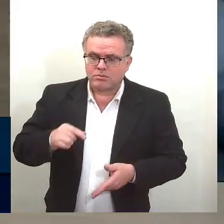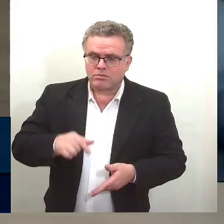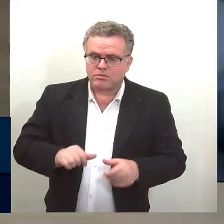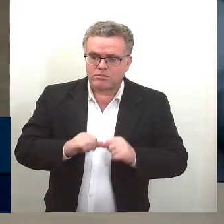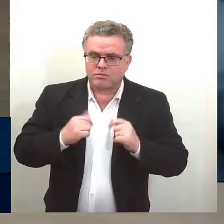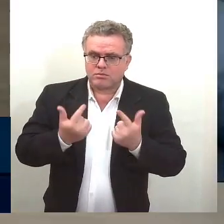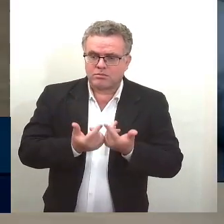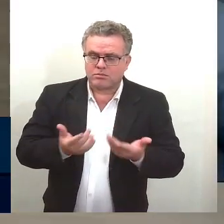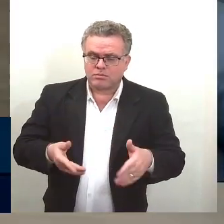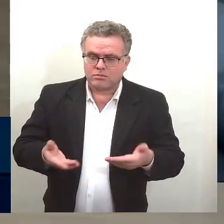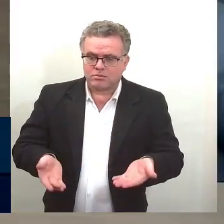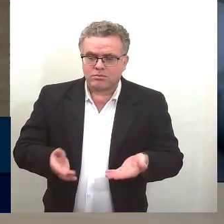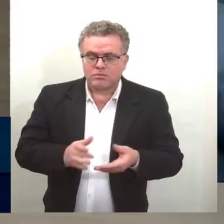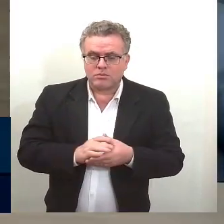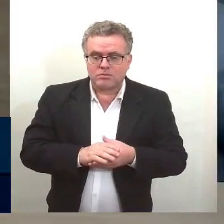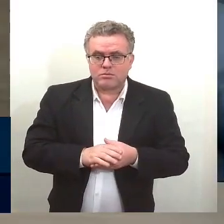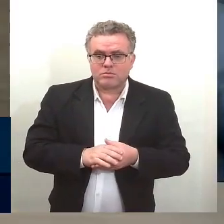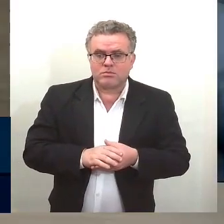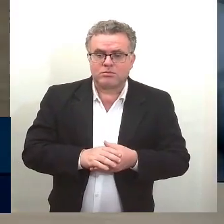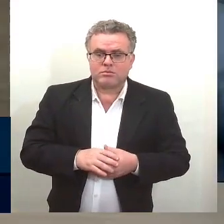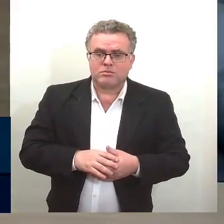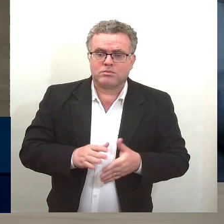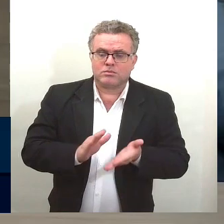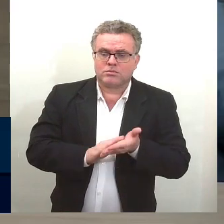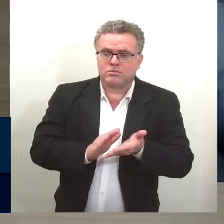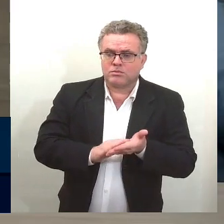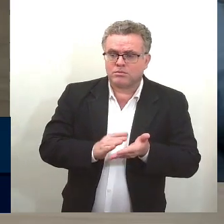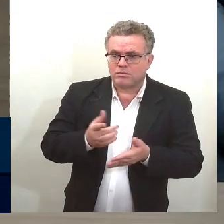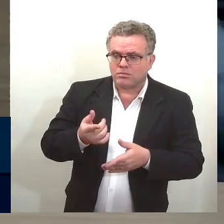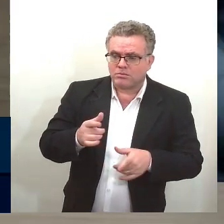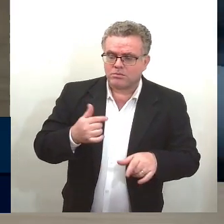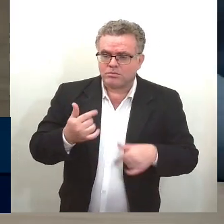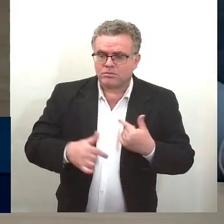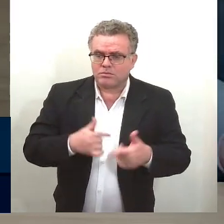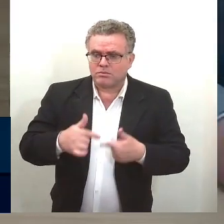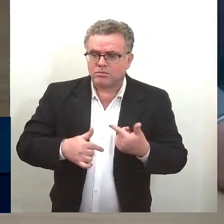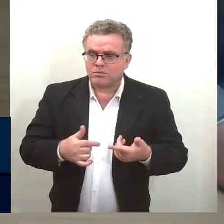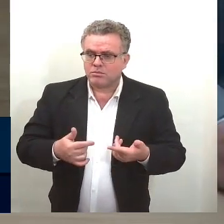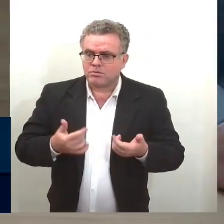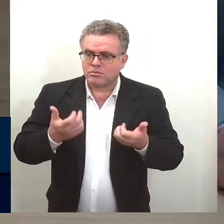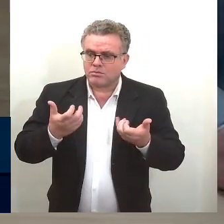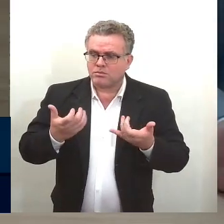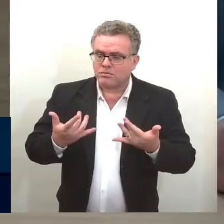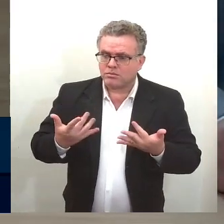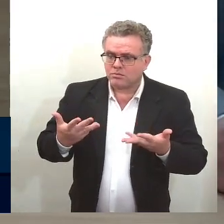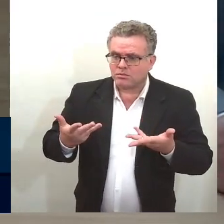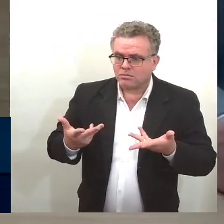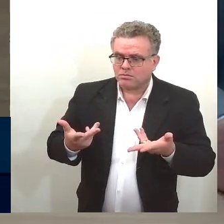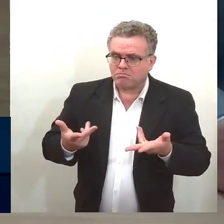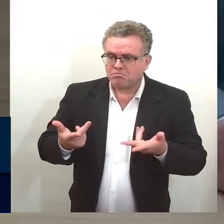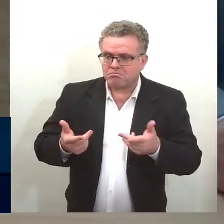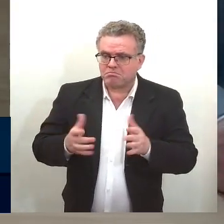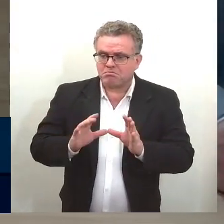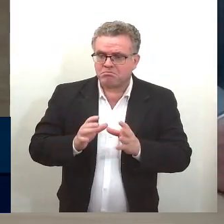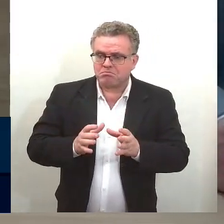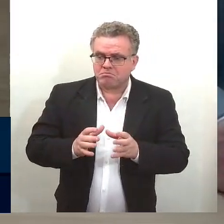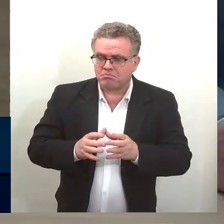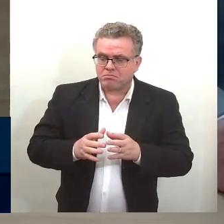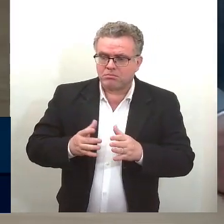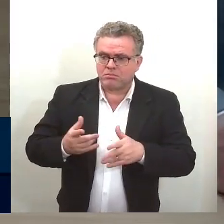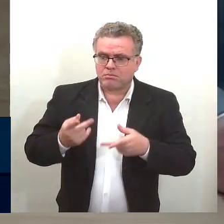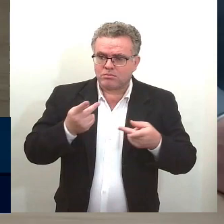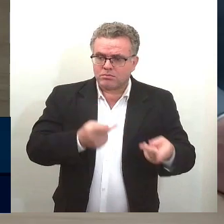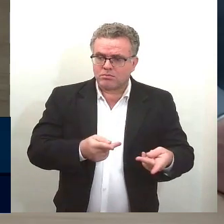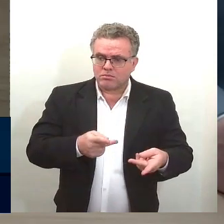Parabéns pela atividade e também pelo profissionalismo de toda a equipe. Fiz uma visita, acho que uns 3 meses atrás, fui muito bem recebido